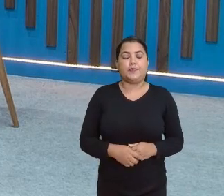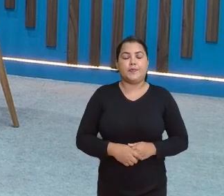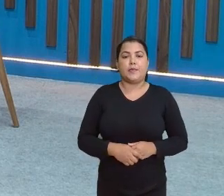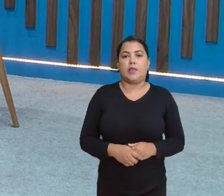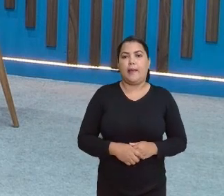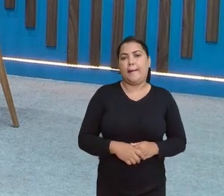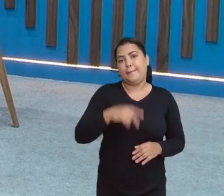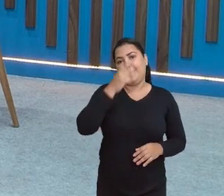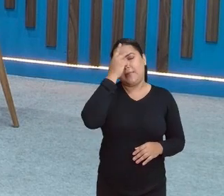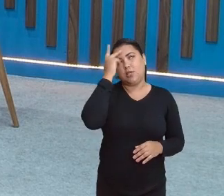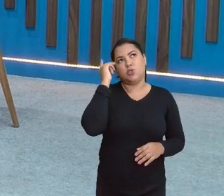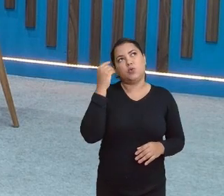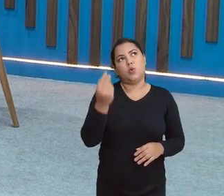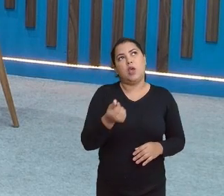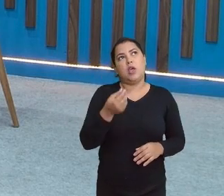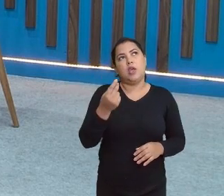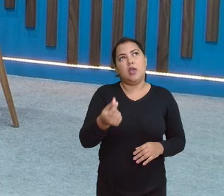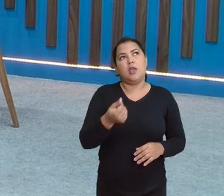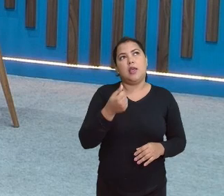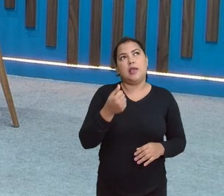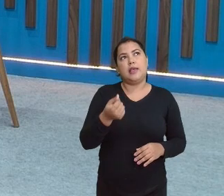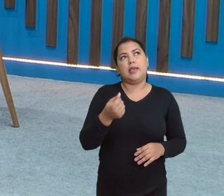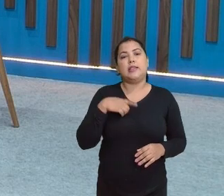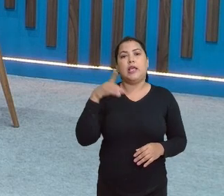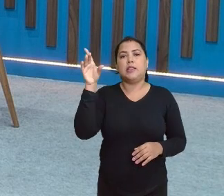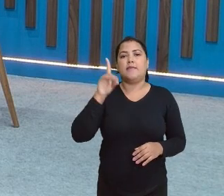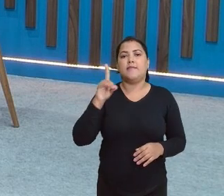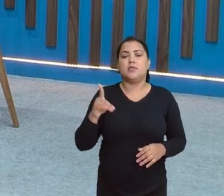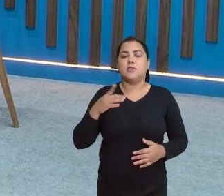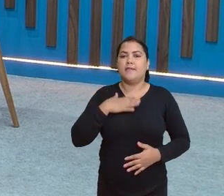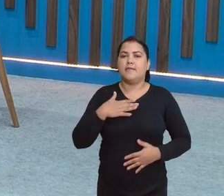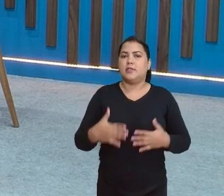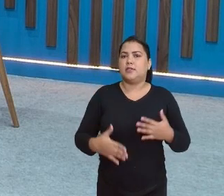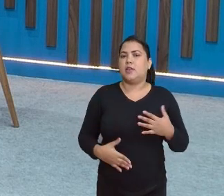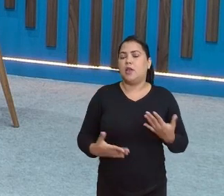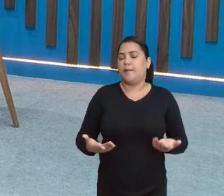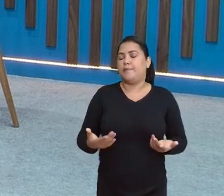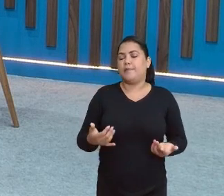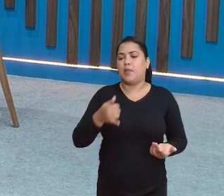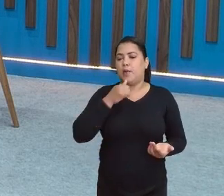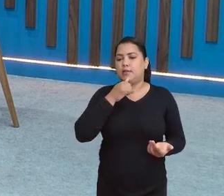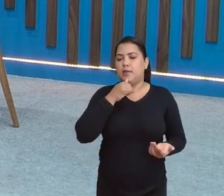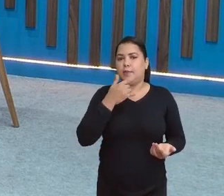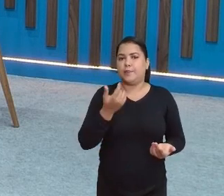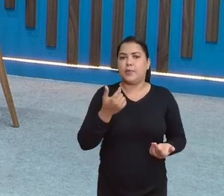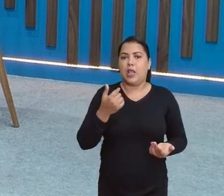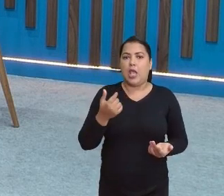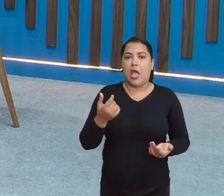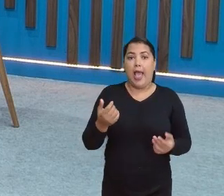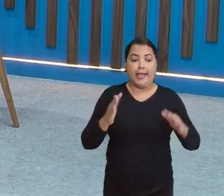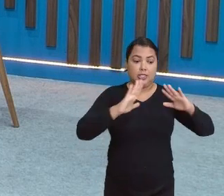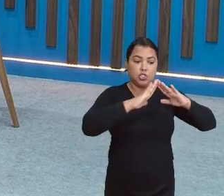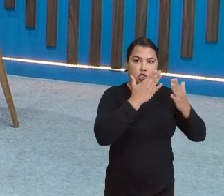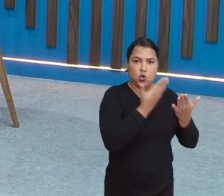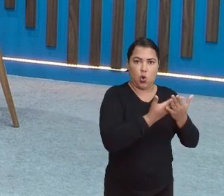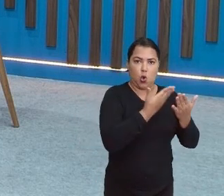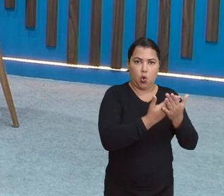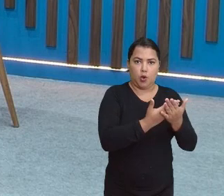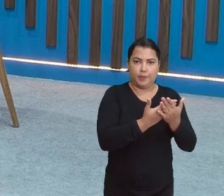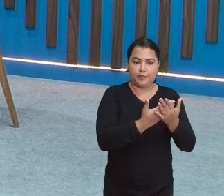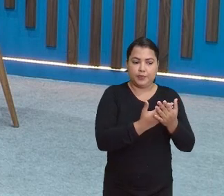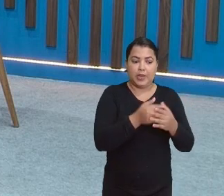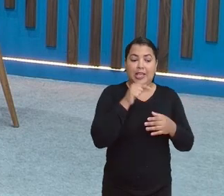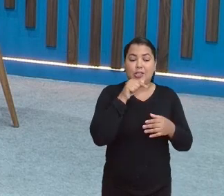pessoa com um portador de deficiência física, né? E aí a gente integra ele numa escola onde ela